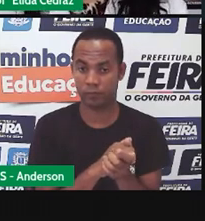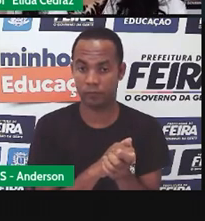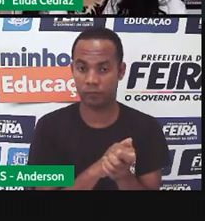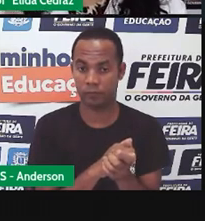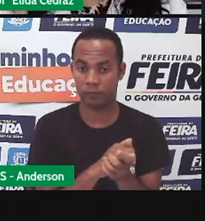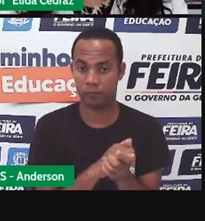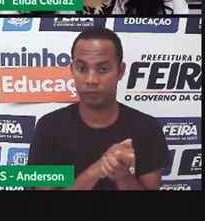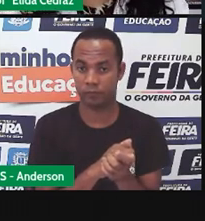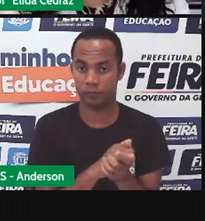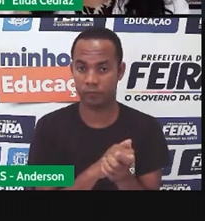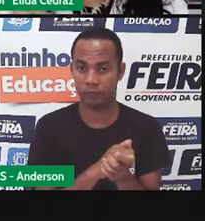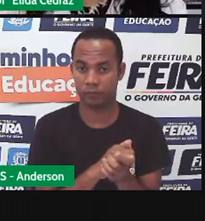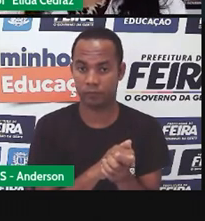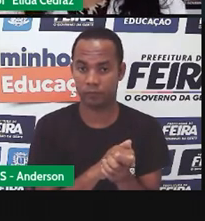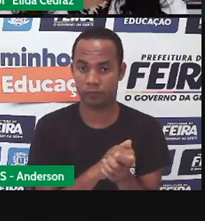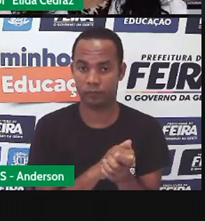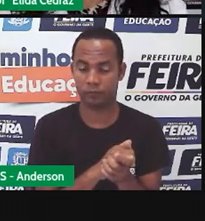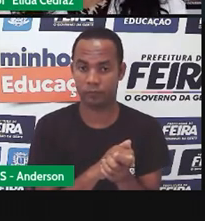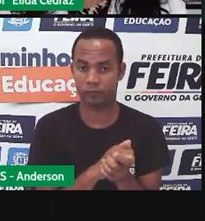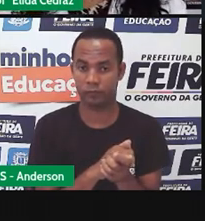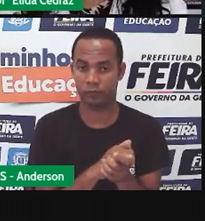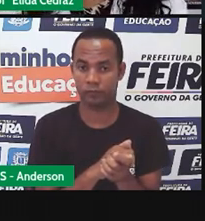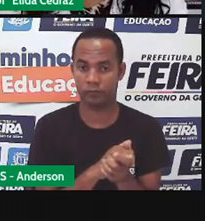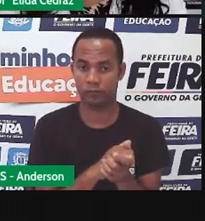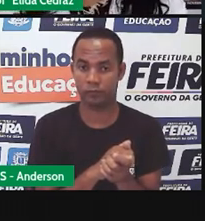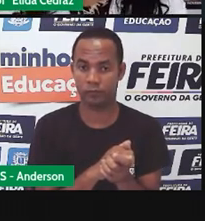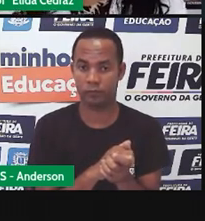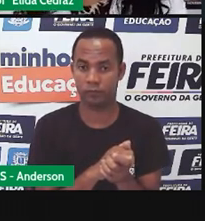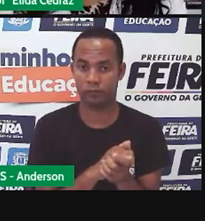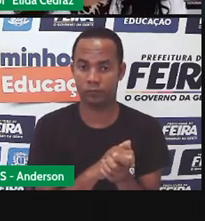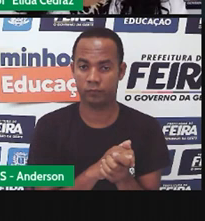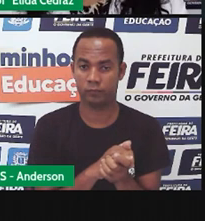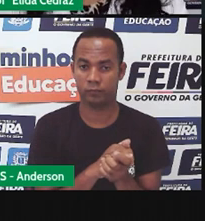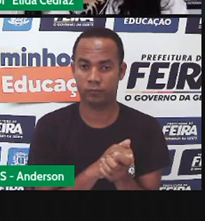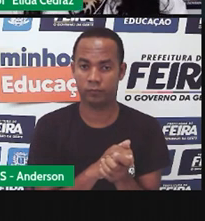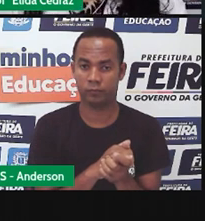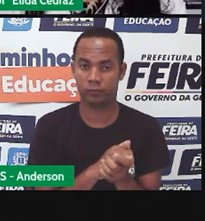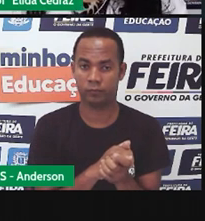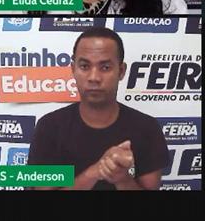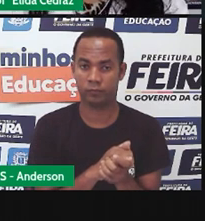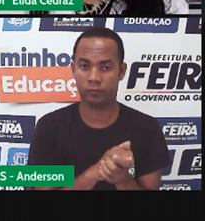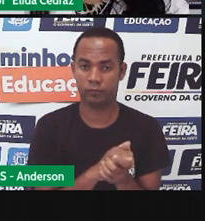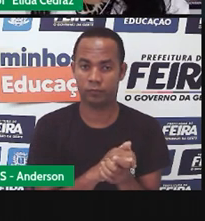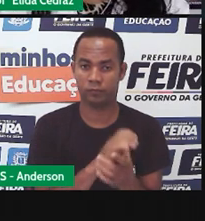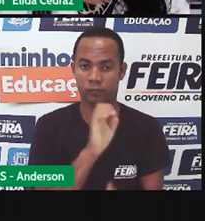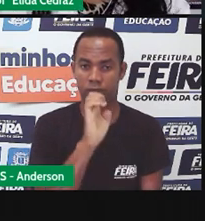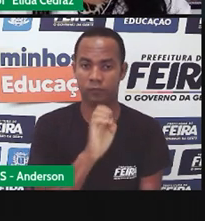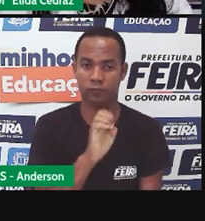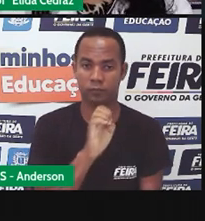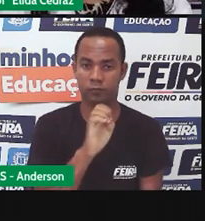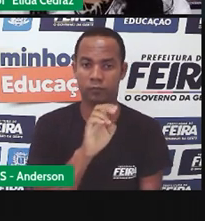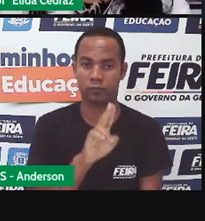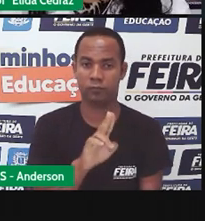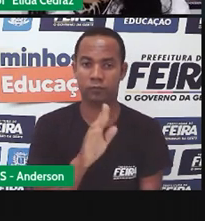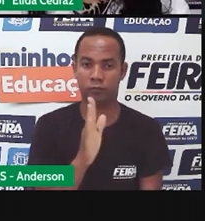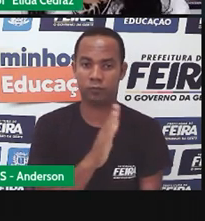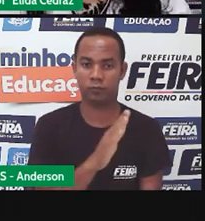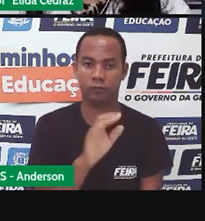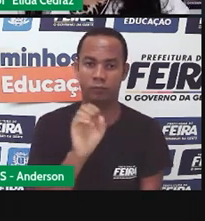completar o texto com as informações que estão faltando. Eu sou um